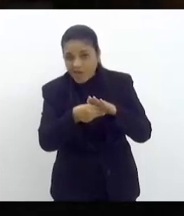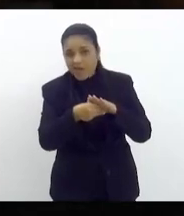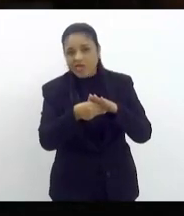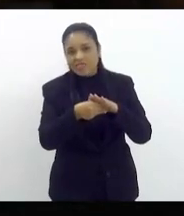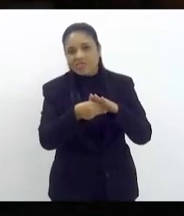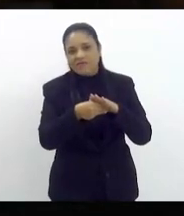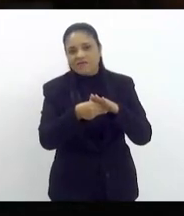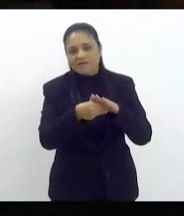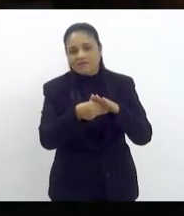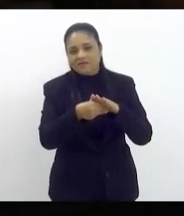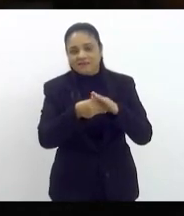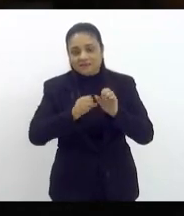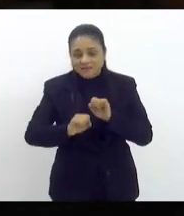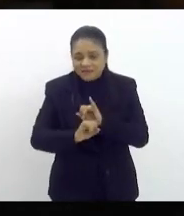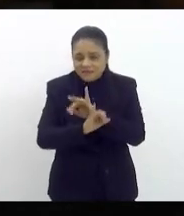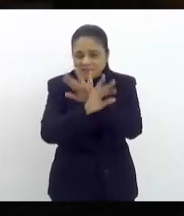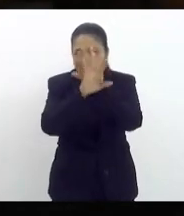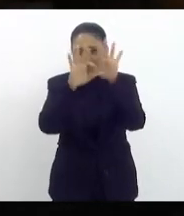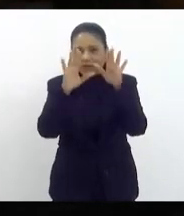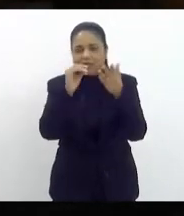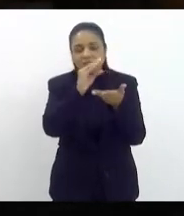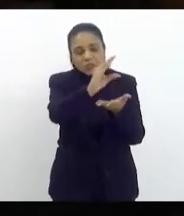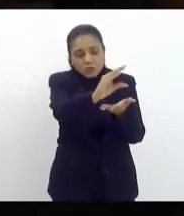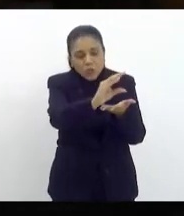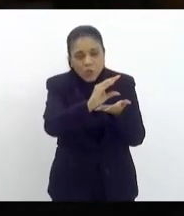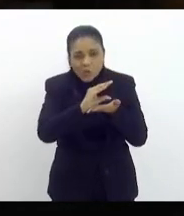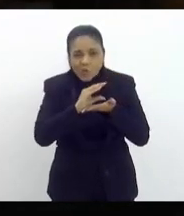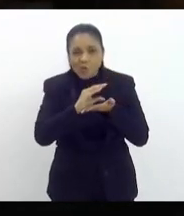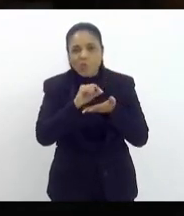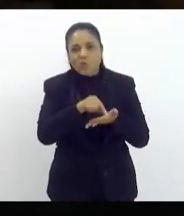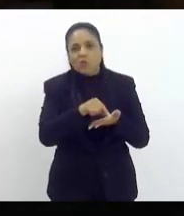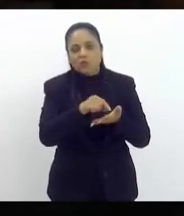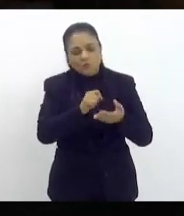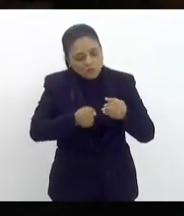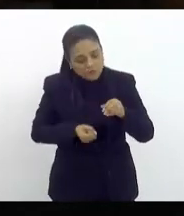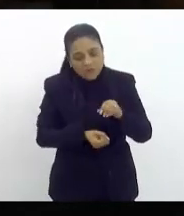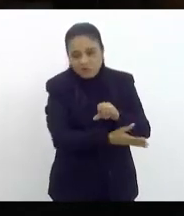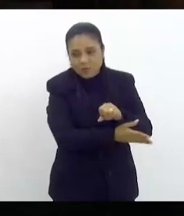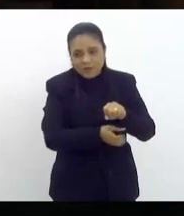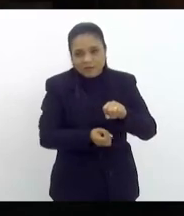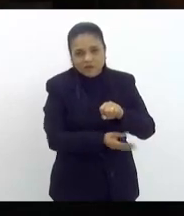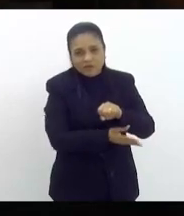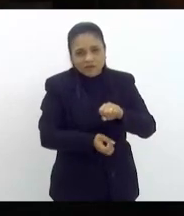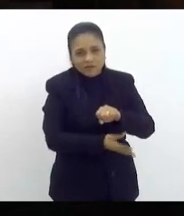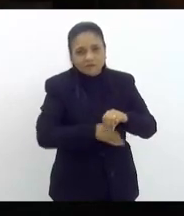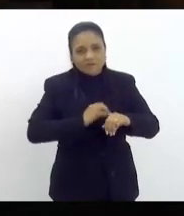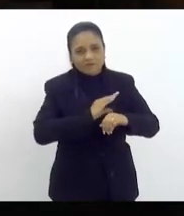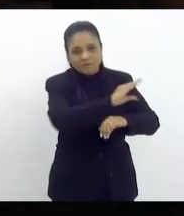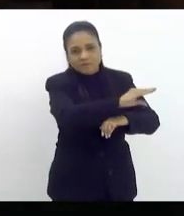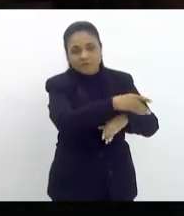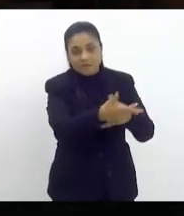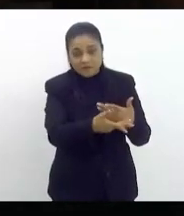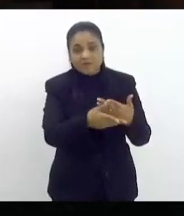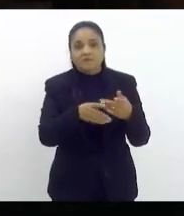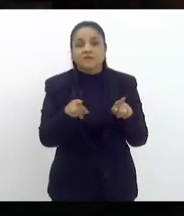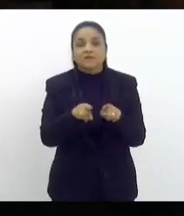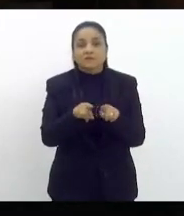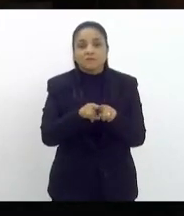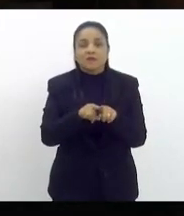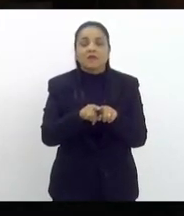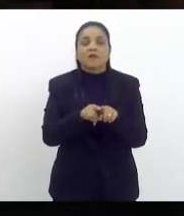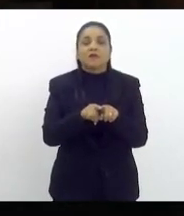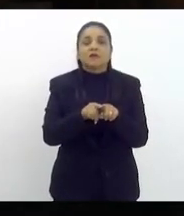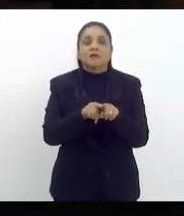transparência dos recursos destinados para o Super RJ. Assim como especificação da